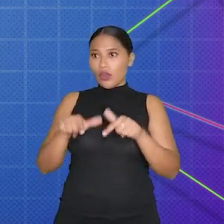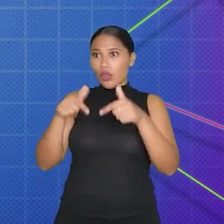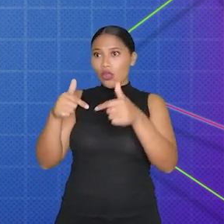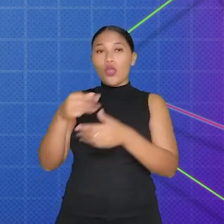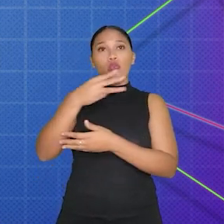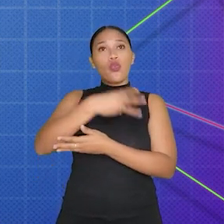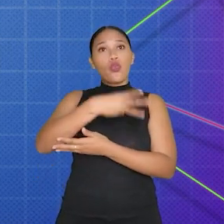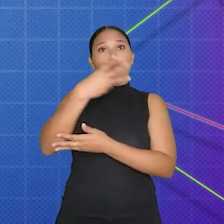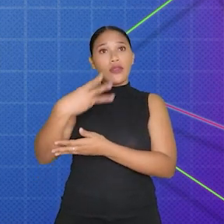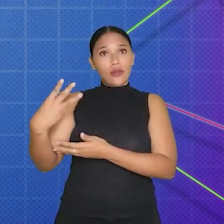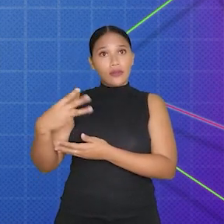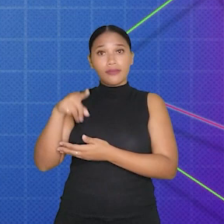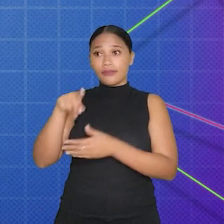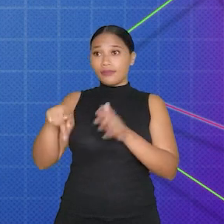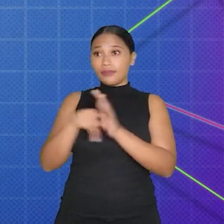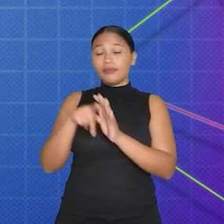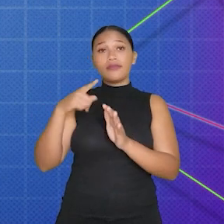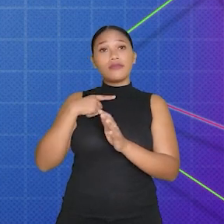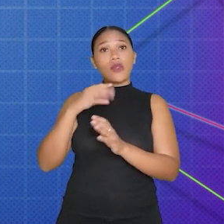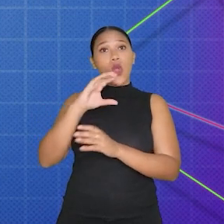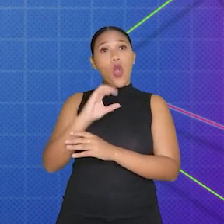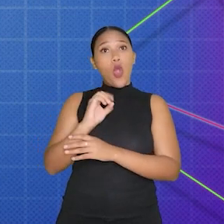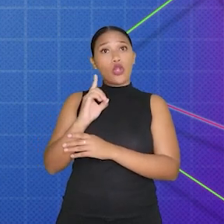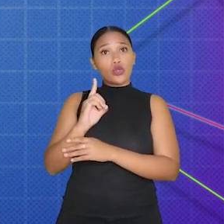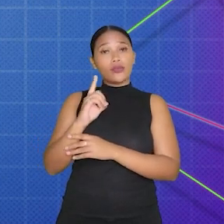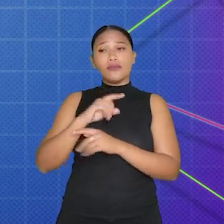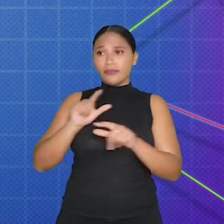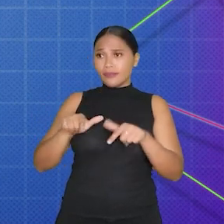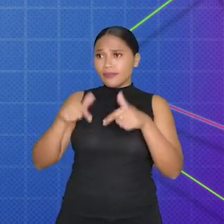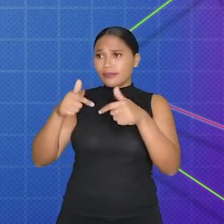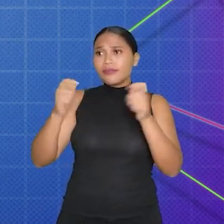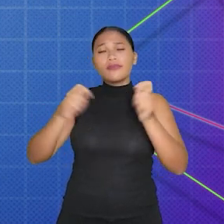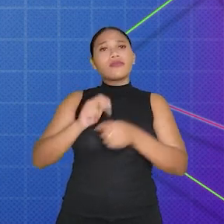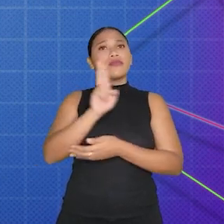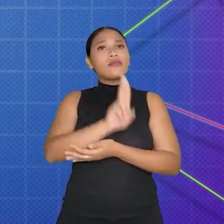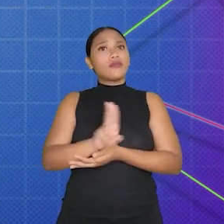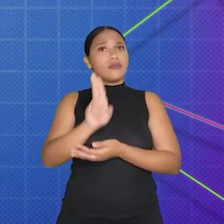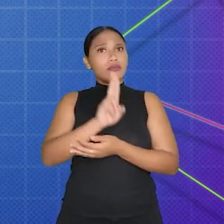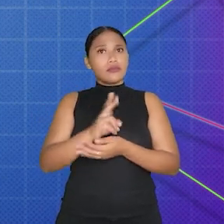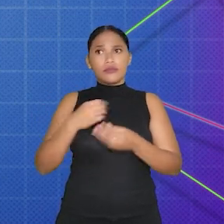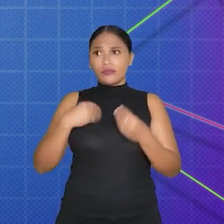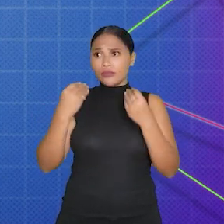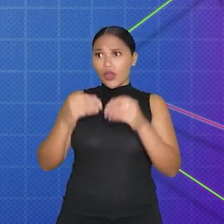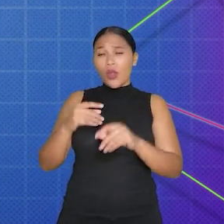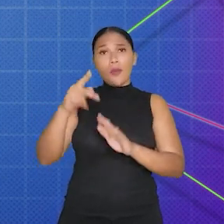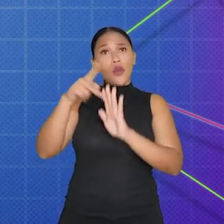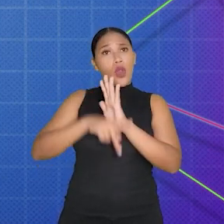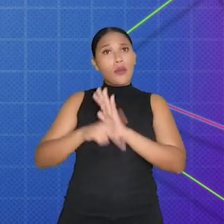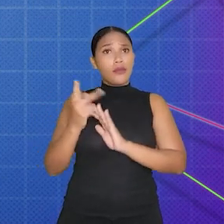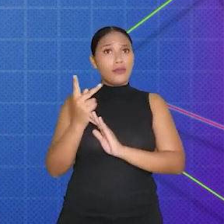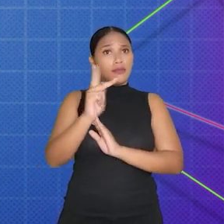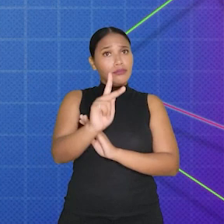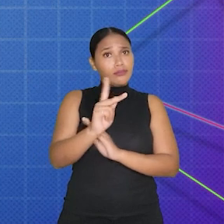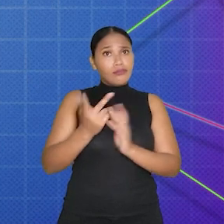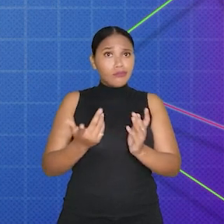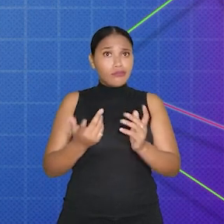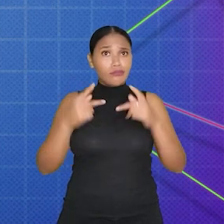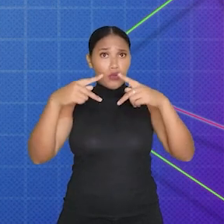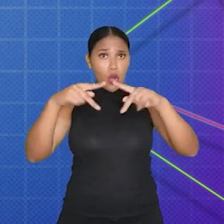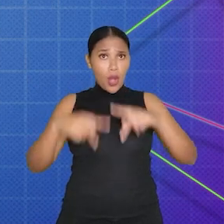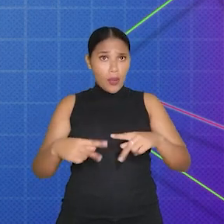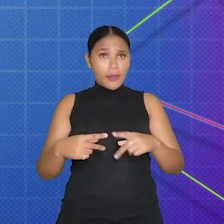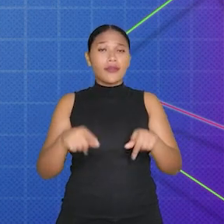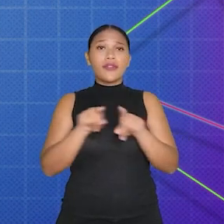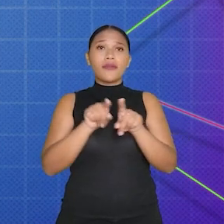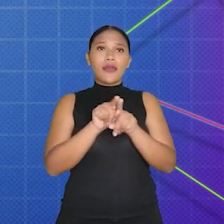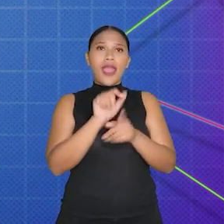arquivos executáveis no sistema Windows. Esses arquivos contêm código executável, que pode ser usado para instalar ou executar um programa no seu